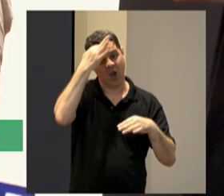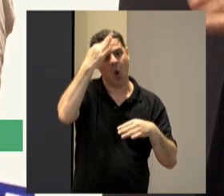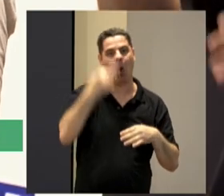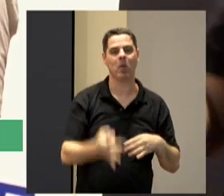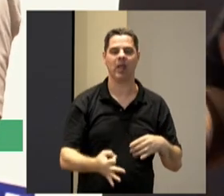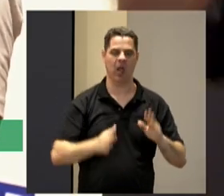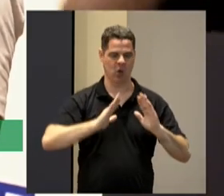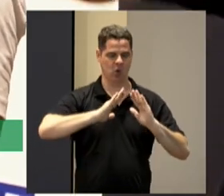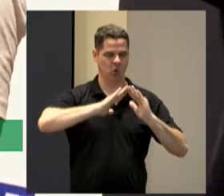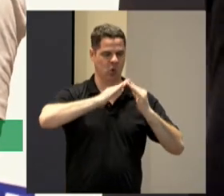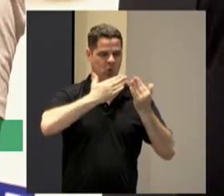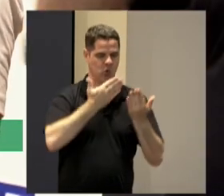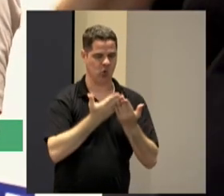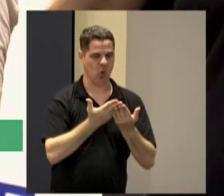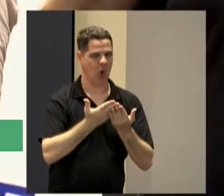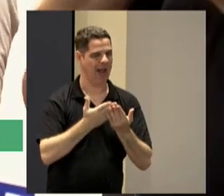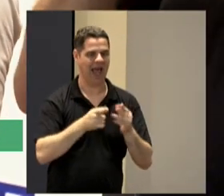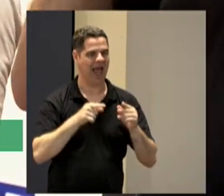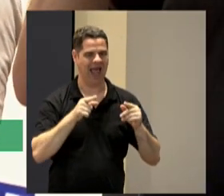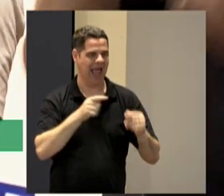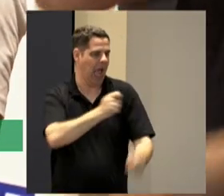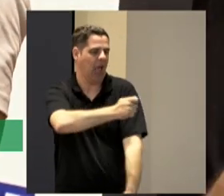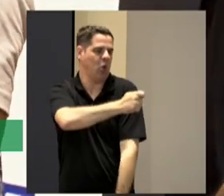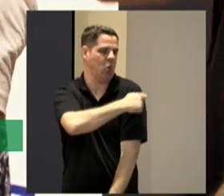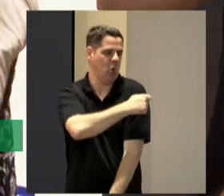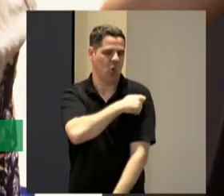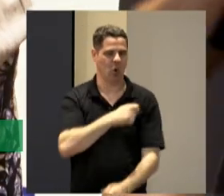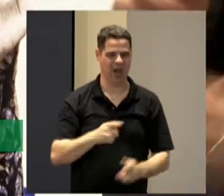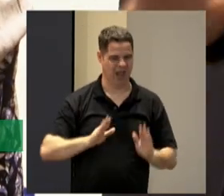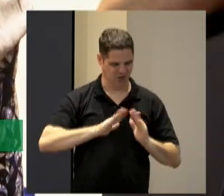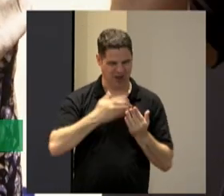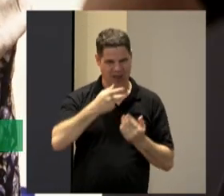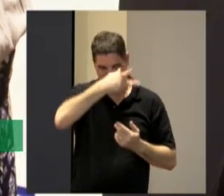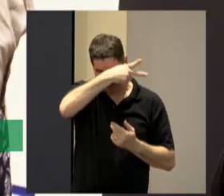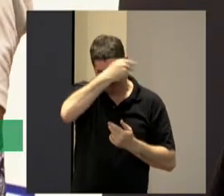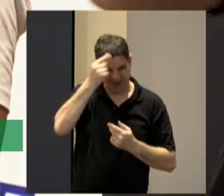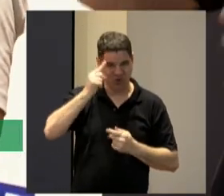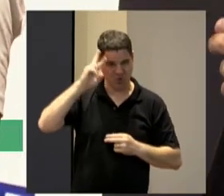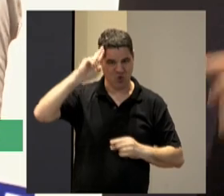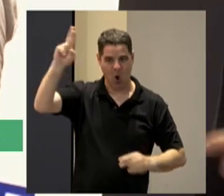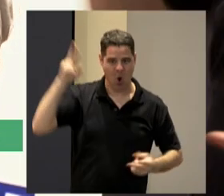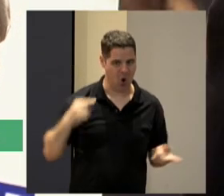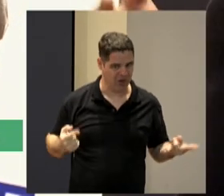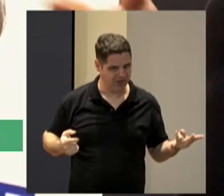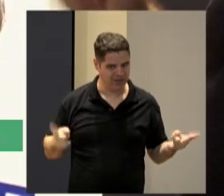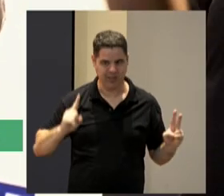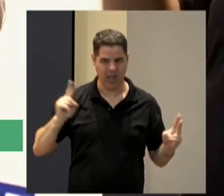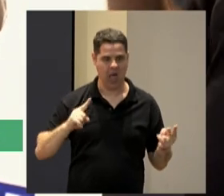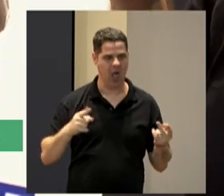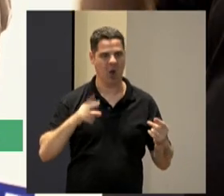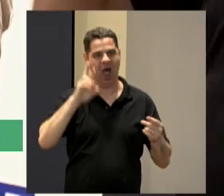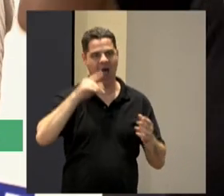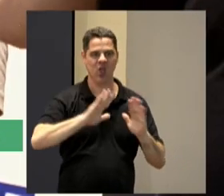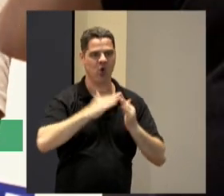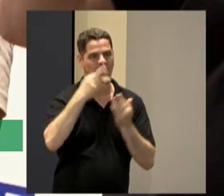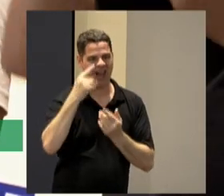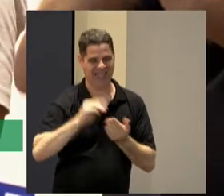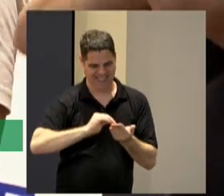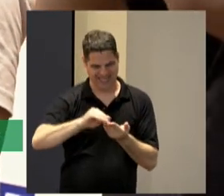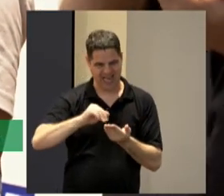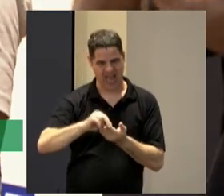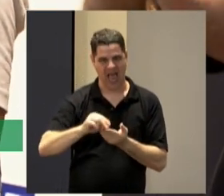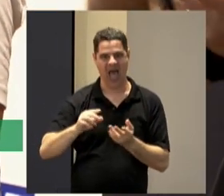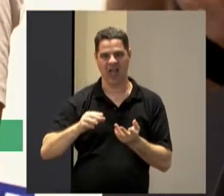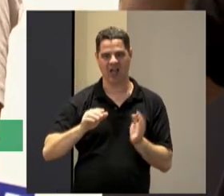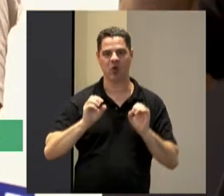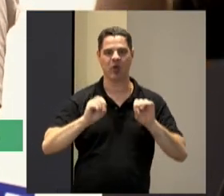a escola é do aluno? A escola não é do prefeito, a escola não é da secretária de educação, a escola não